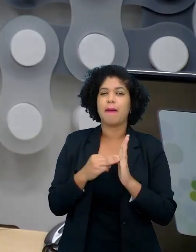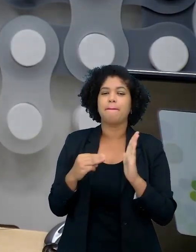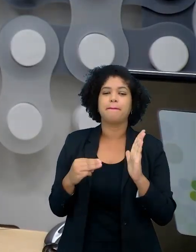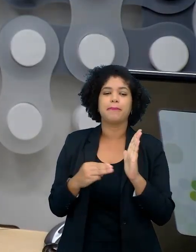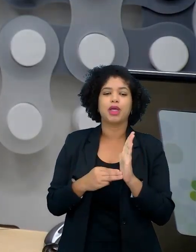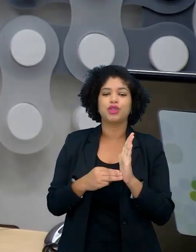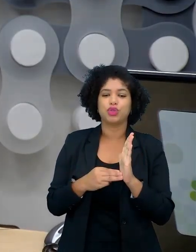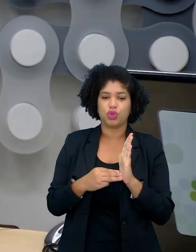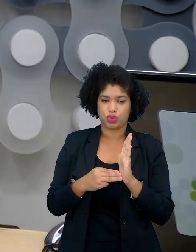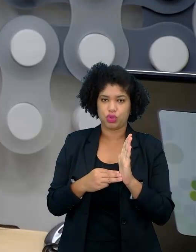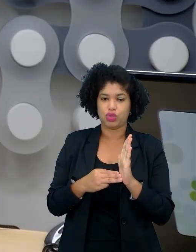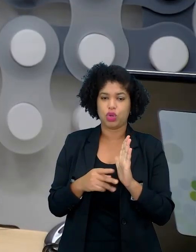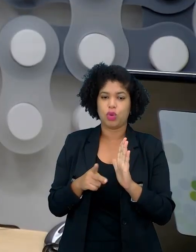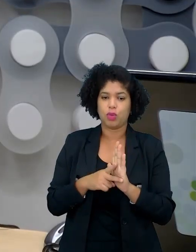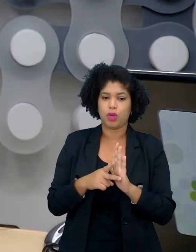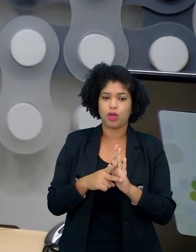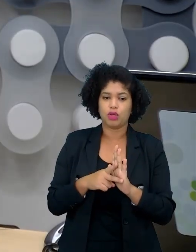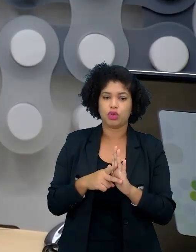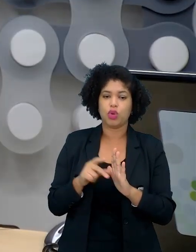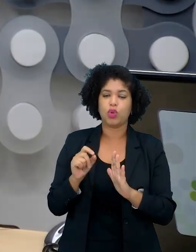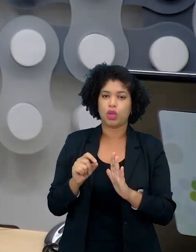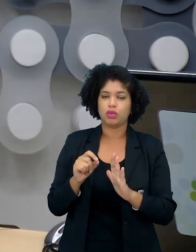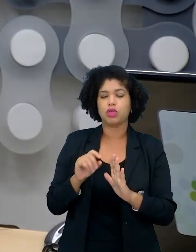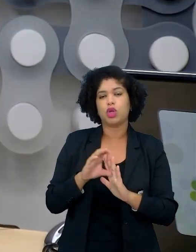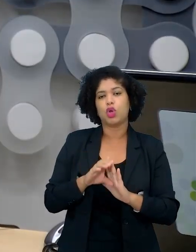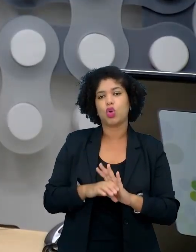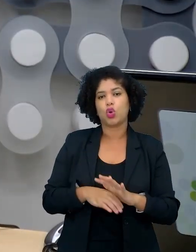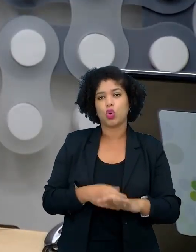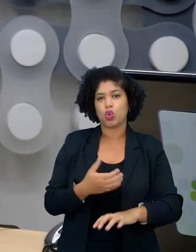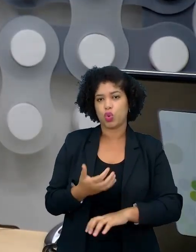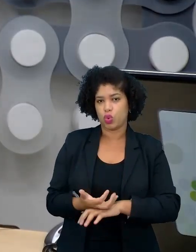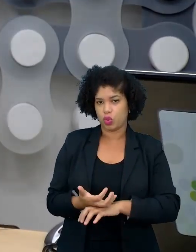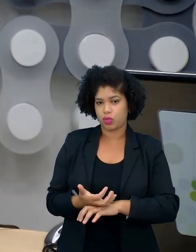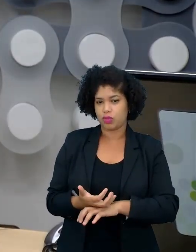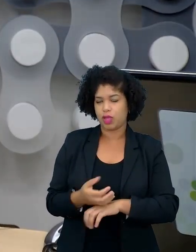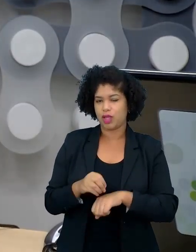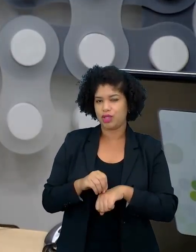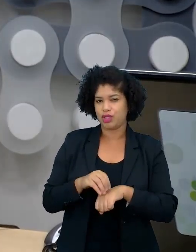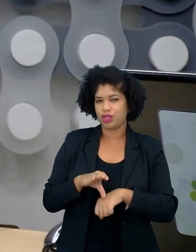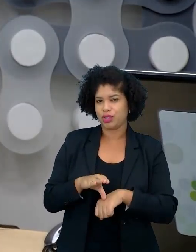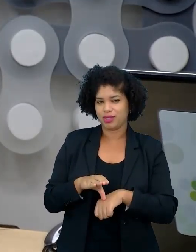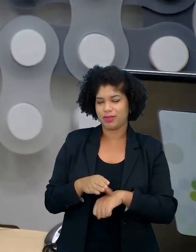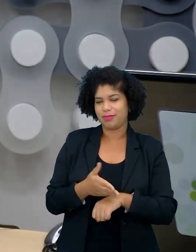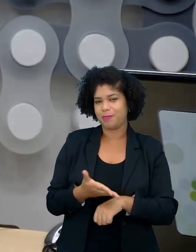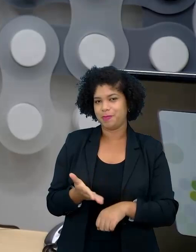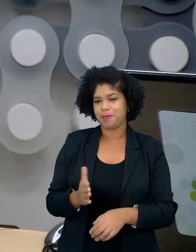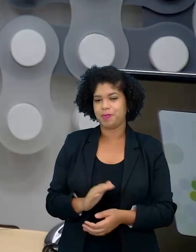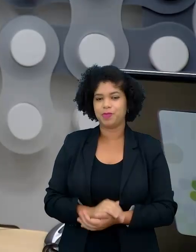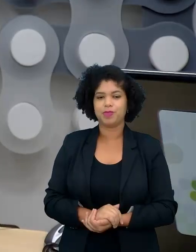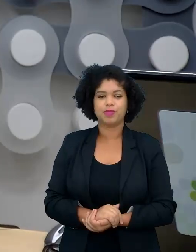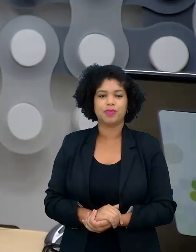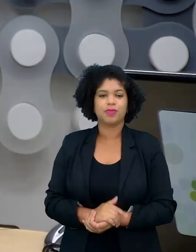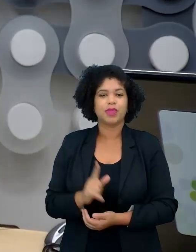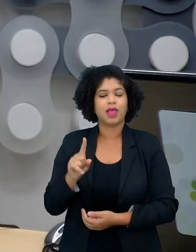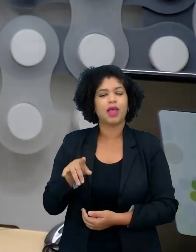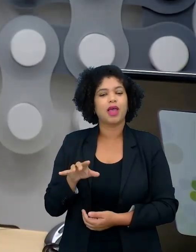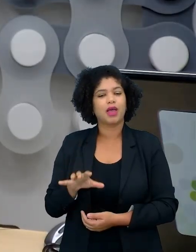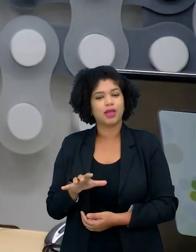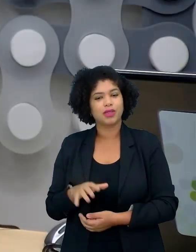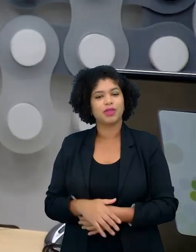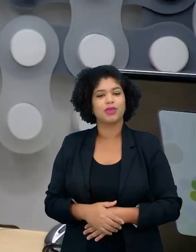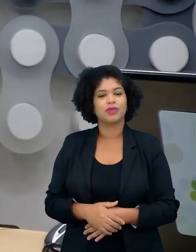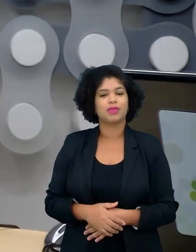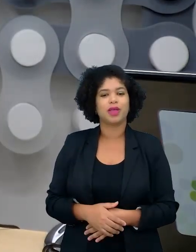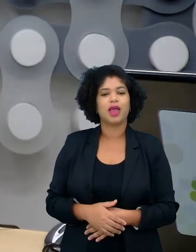metodologias o currículo, tá? Então, fica aqui a dica para vocês aí. É isso. Bem, eu quero